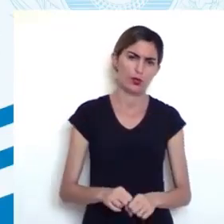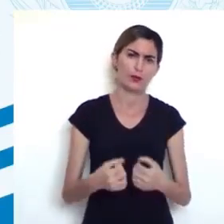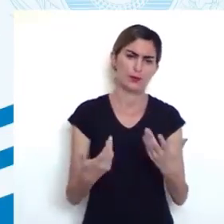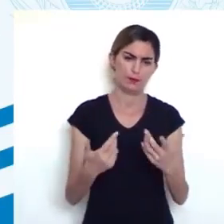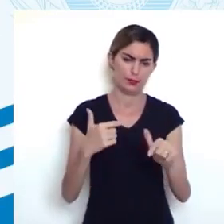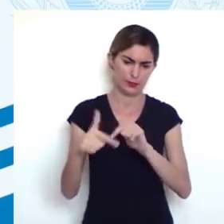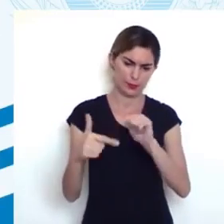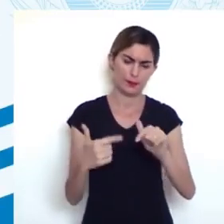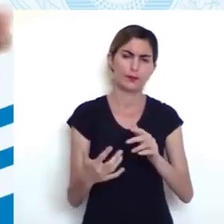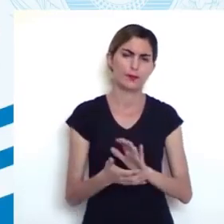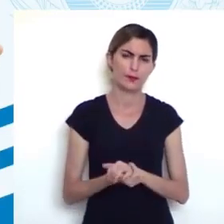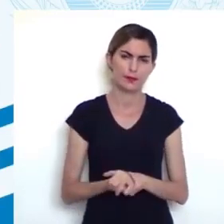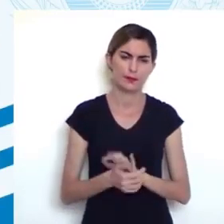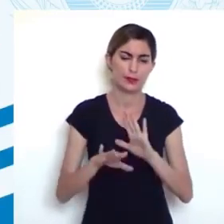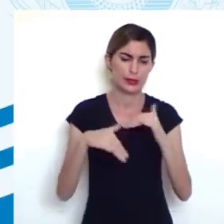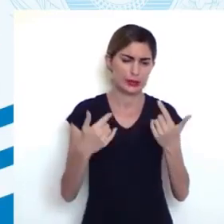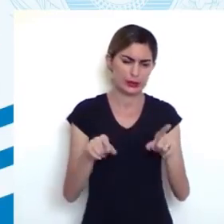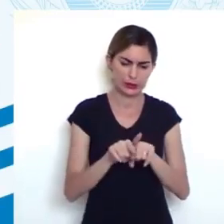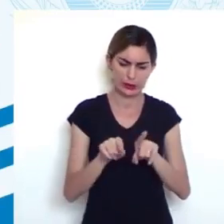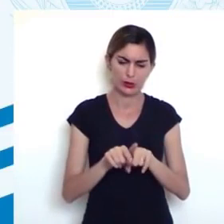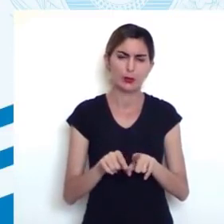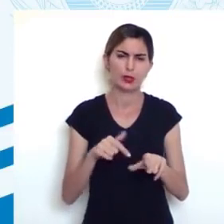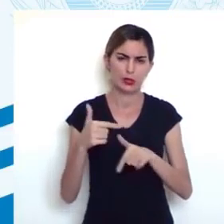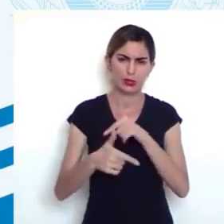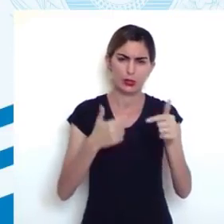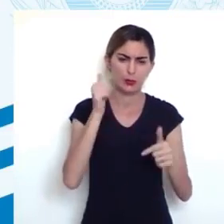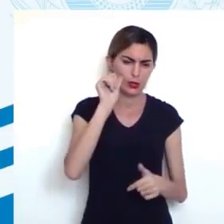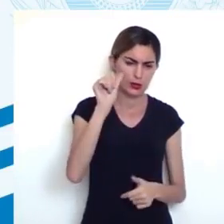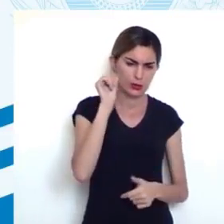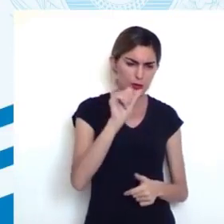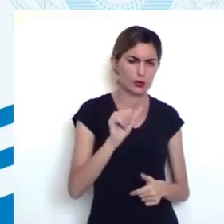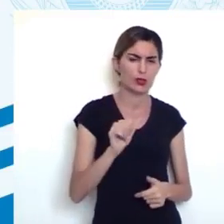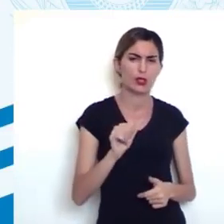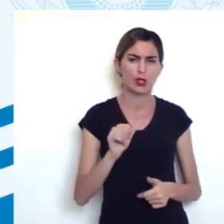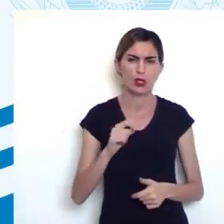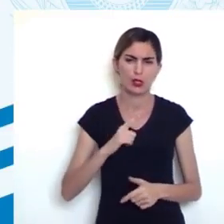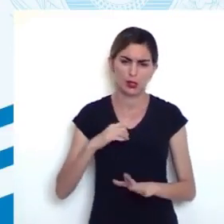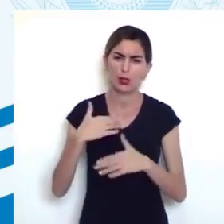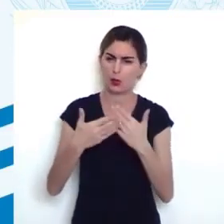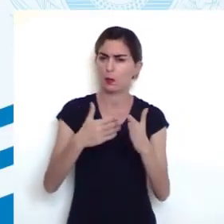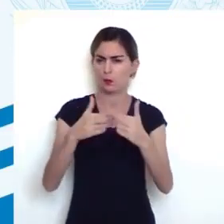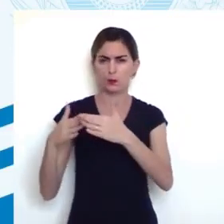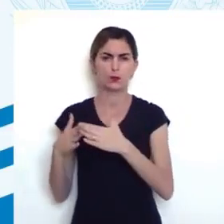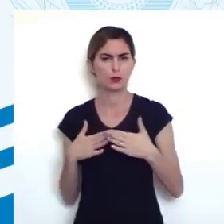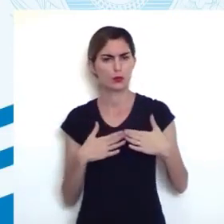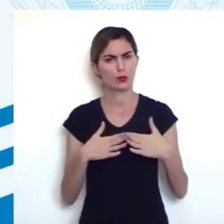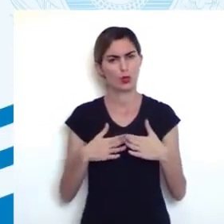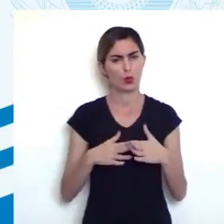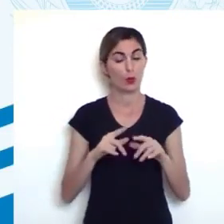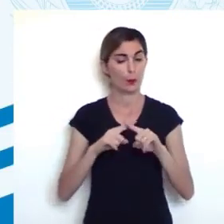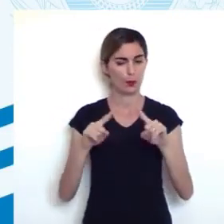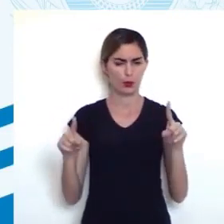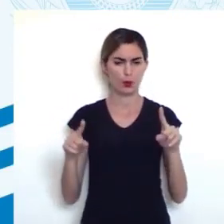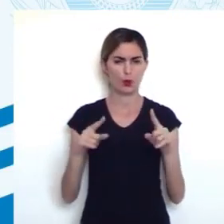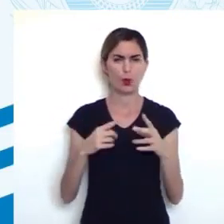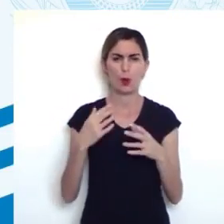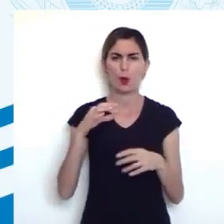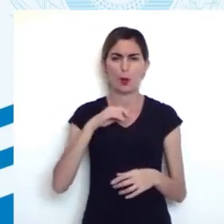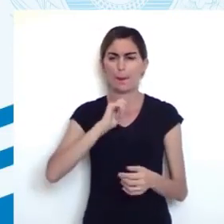a renda. Então, vejamos, o trabalho feminino e infantil é requisitado. pois é